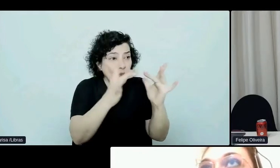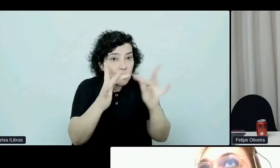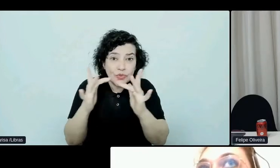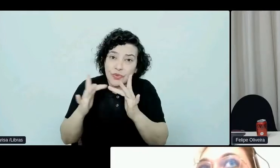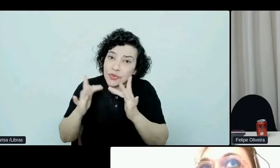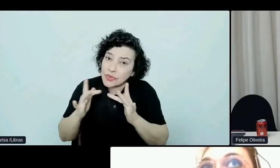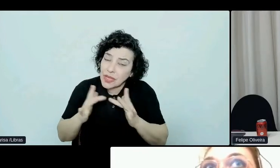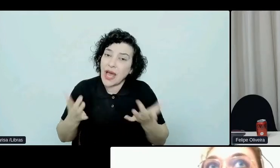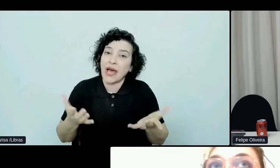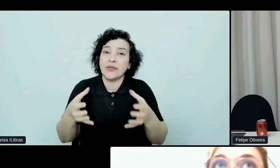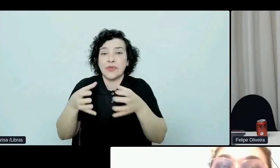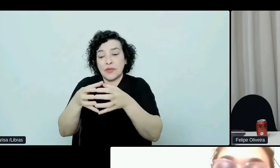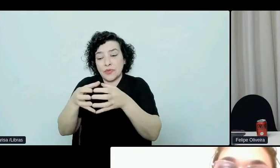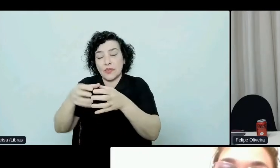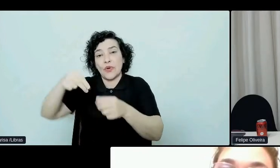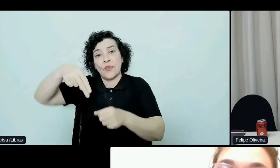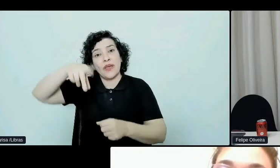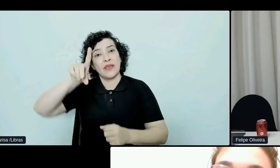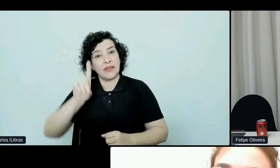ensinando essas pessoas